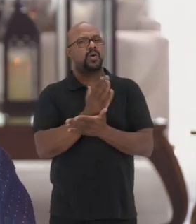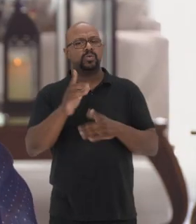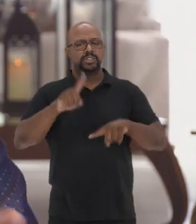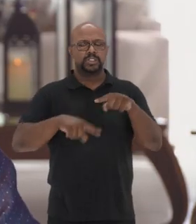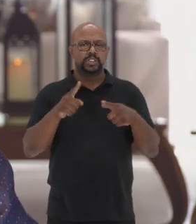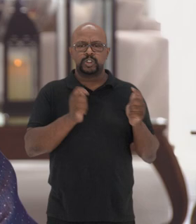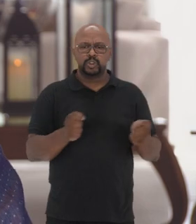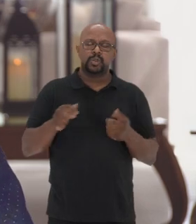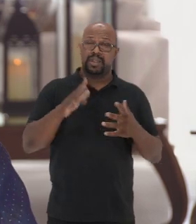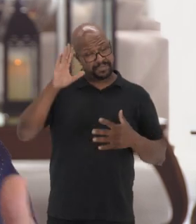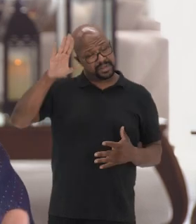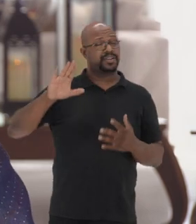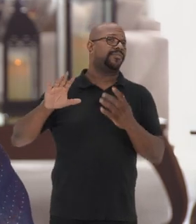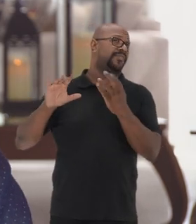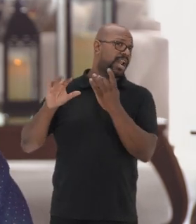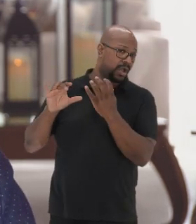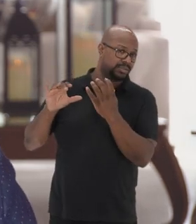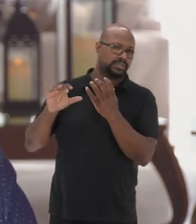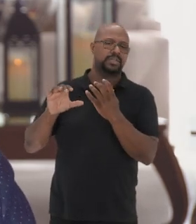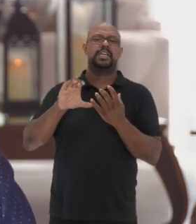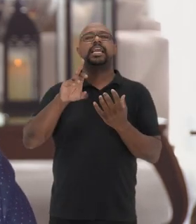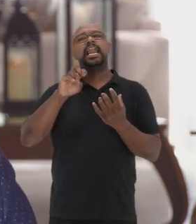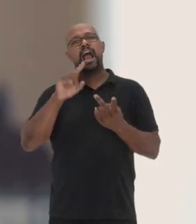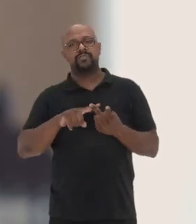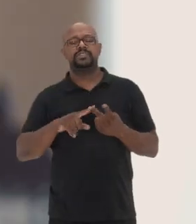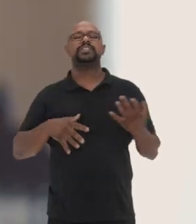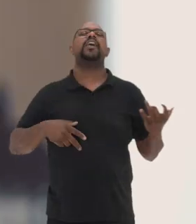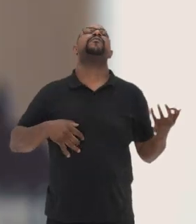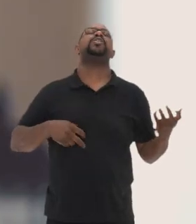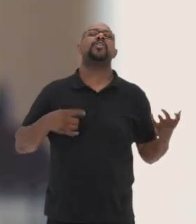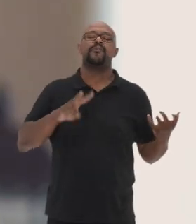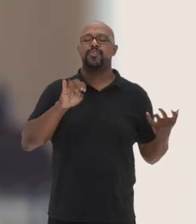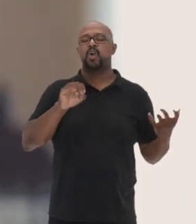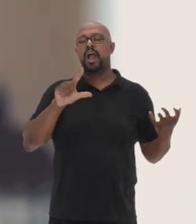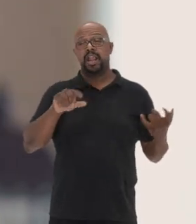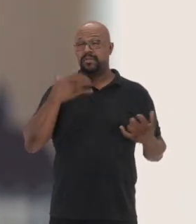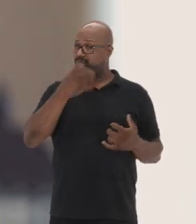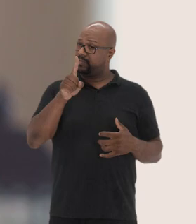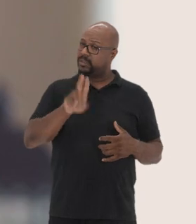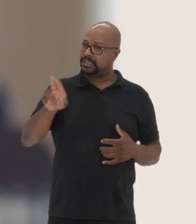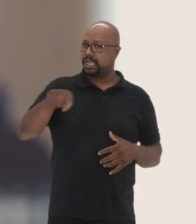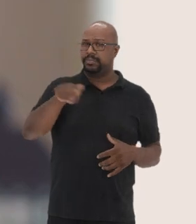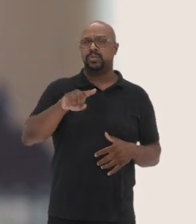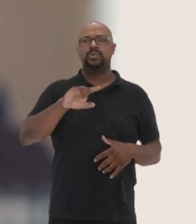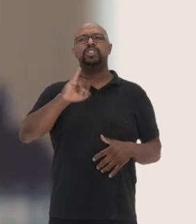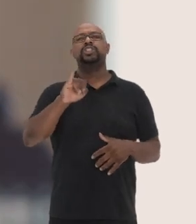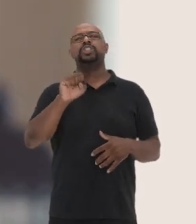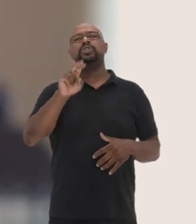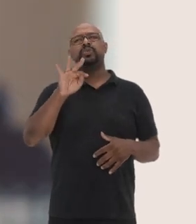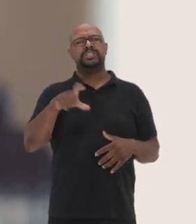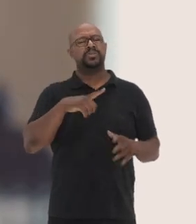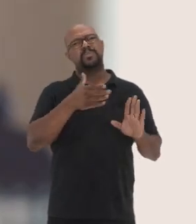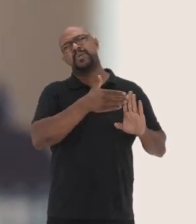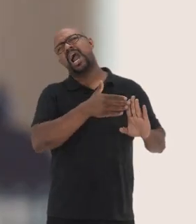metros Principalmente as flautas os cravos e as violas a música foi usada pelos Jesuítas durante todo o período e